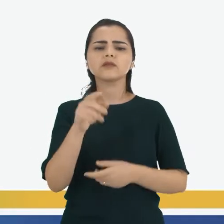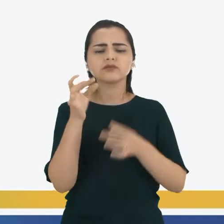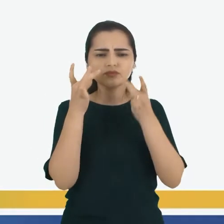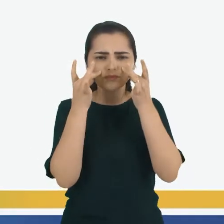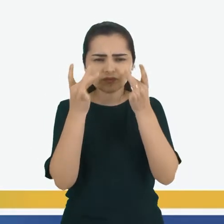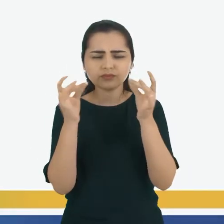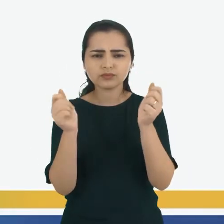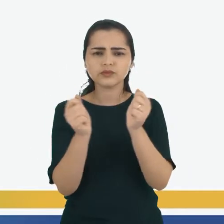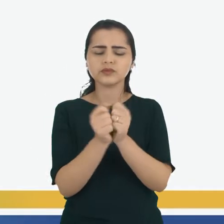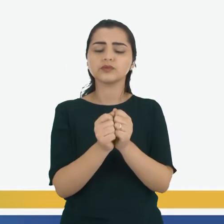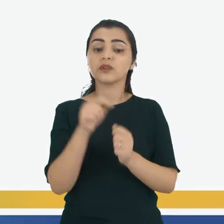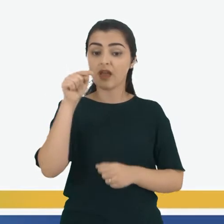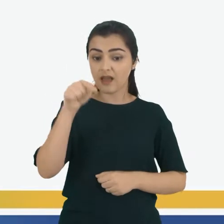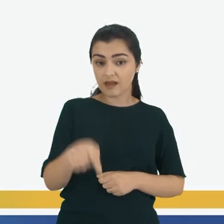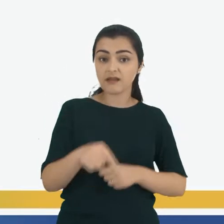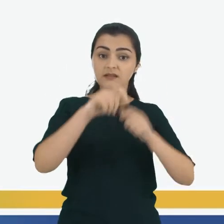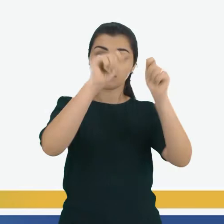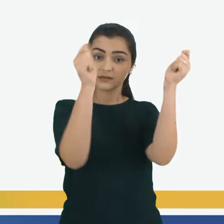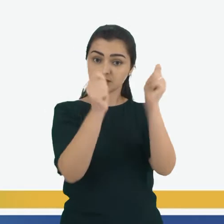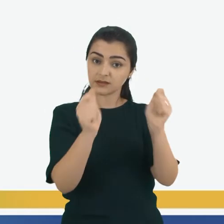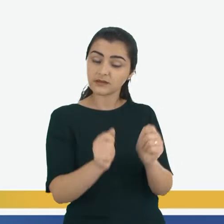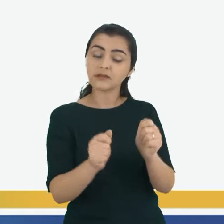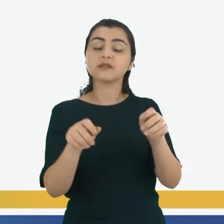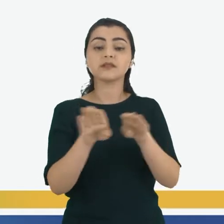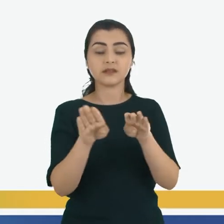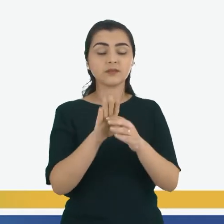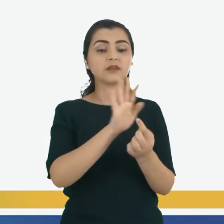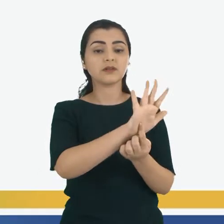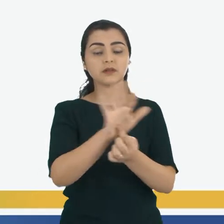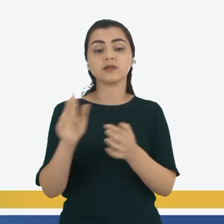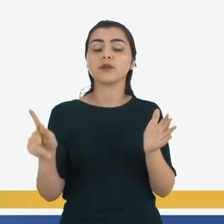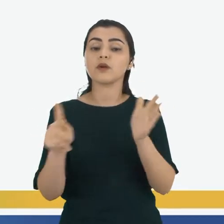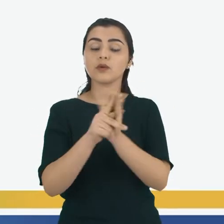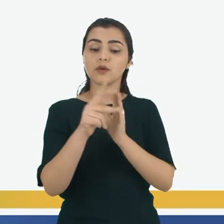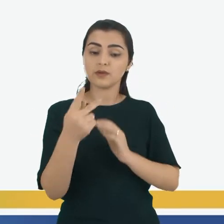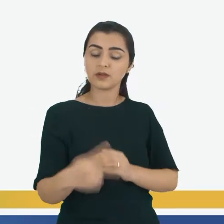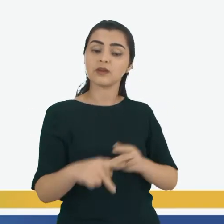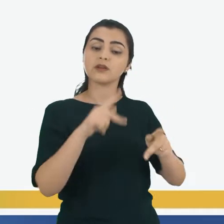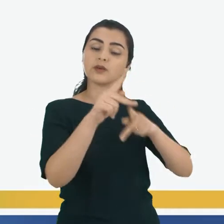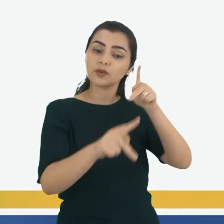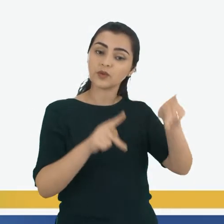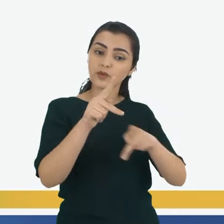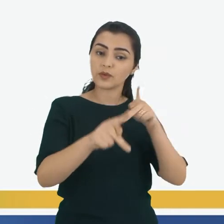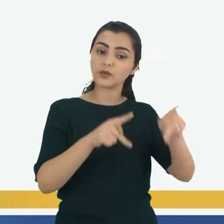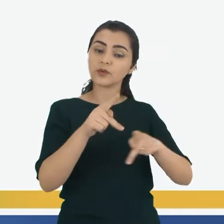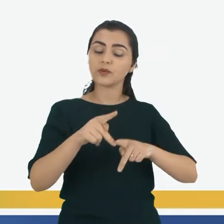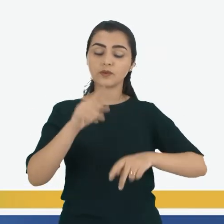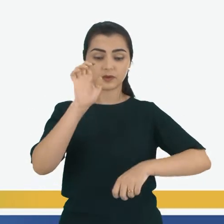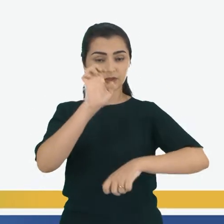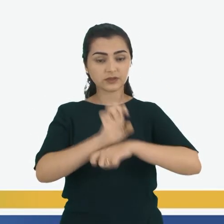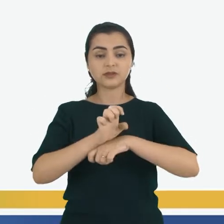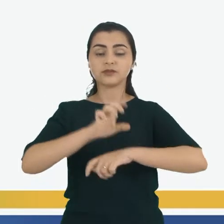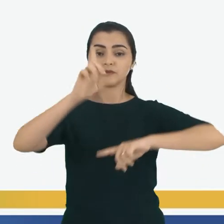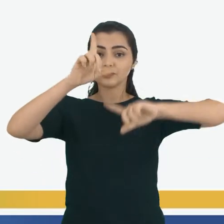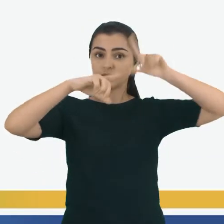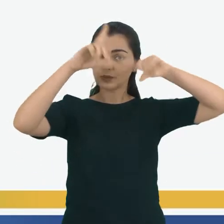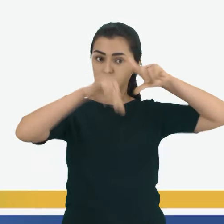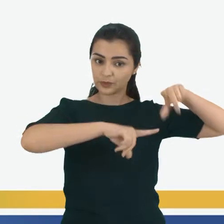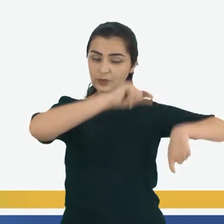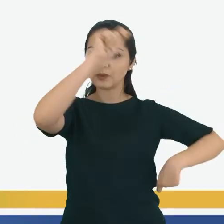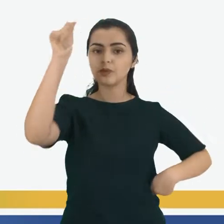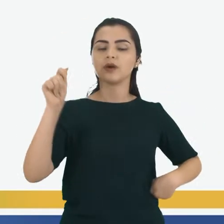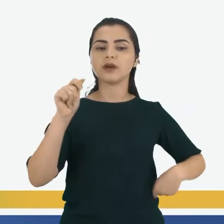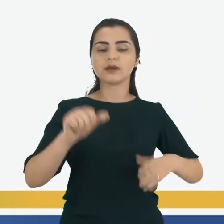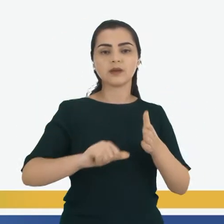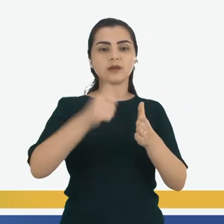comigo as estátuas que representam também o nosso povo, também aqui o nosso estado do Acre. Nós temos essa primeira imagem,